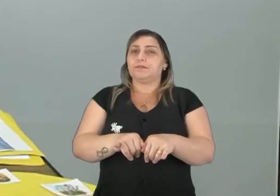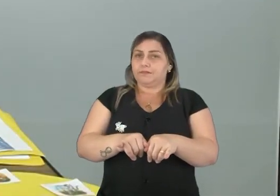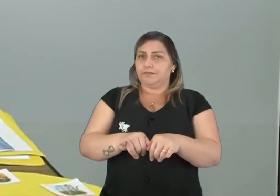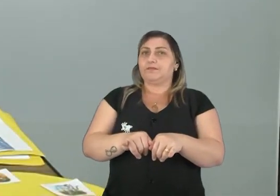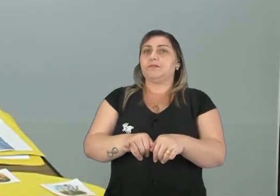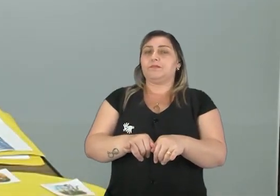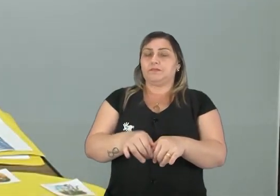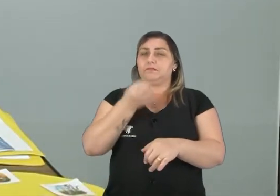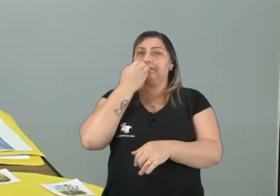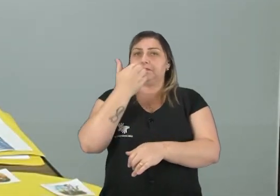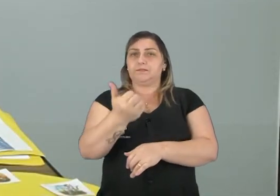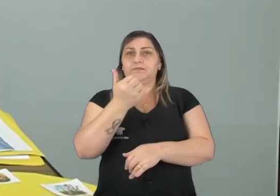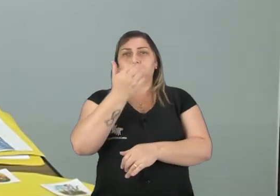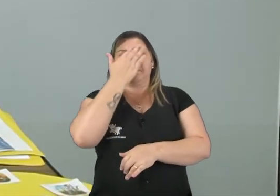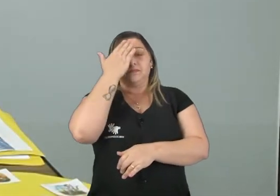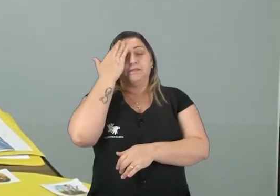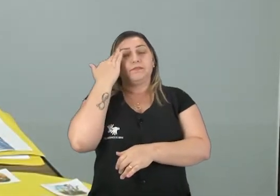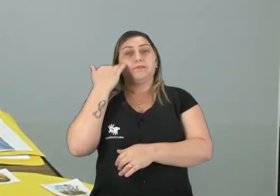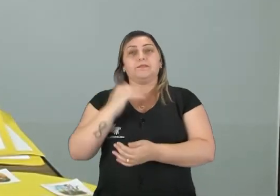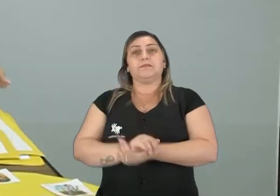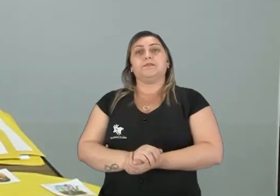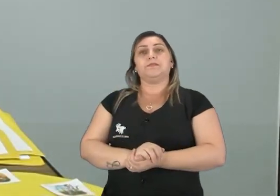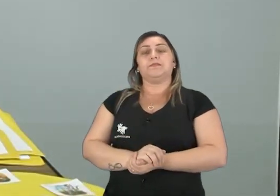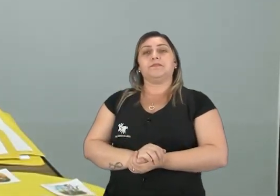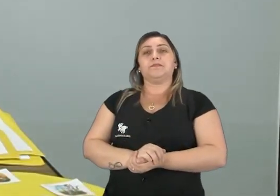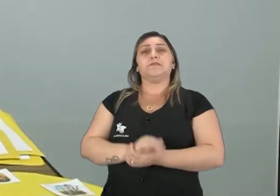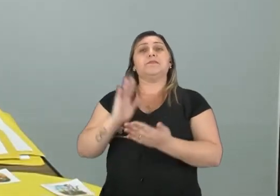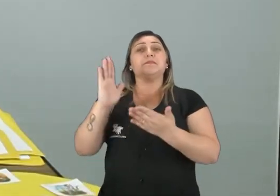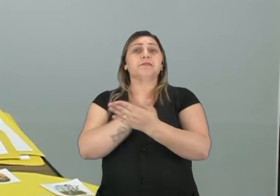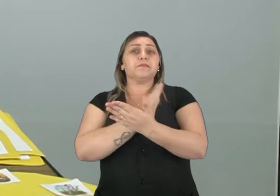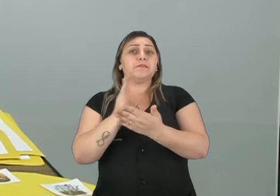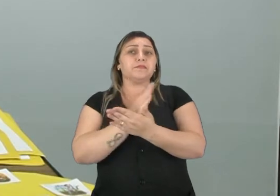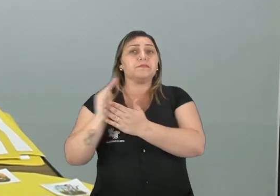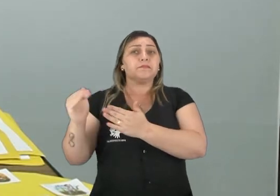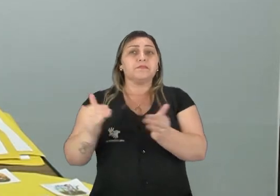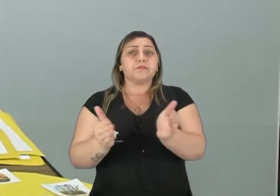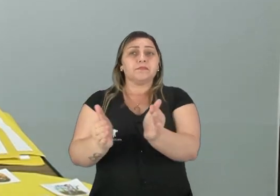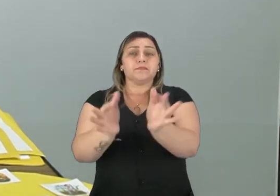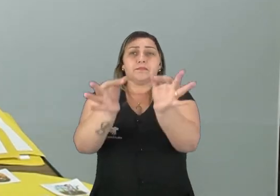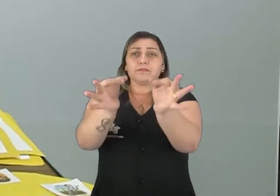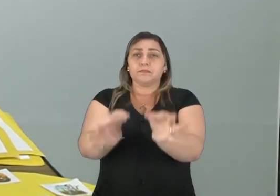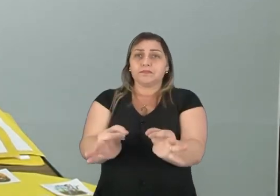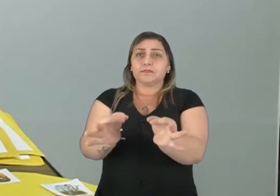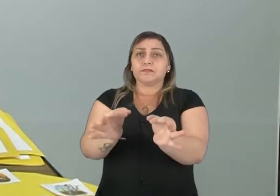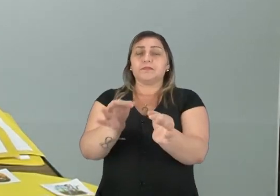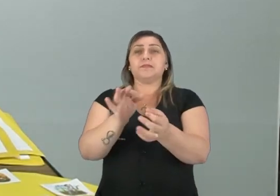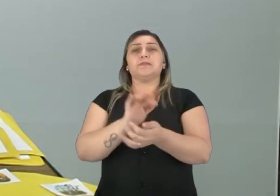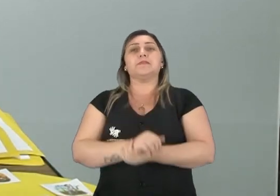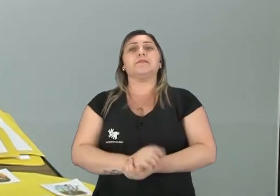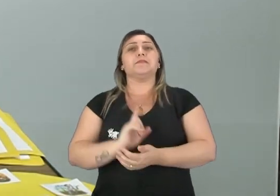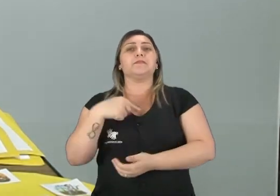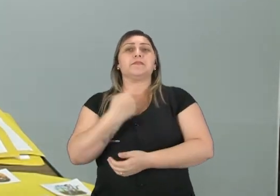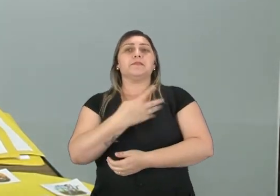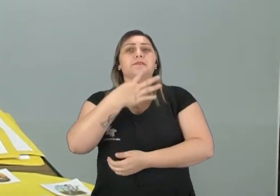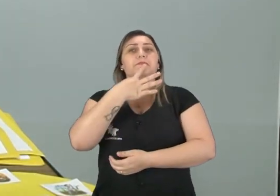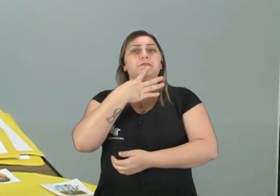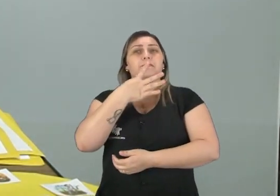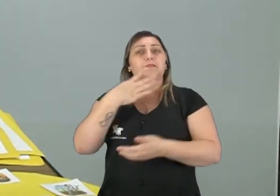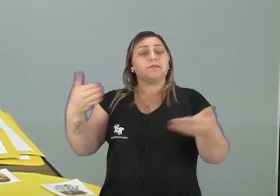supermercados. Muito bem. Então são alguns caminhos, certo? Alguns percursos que nós